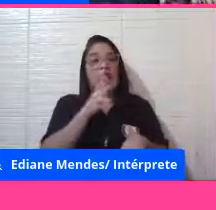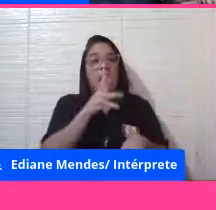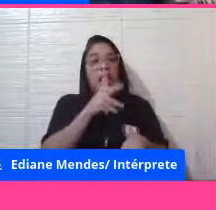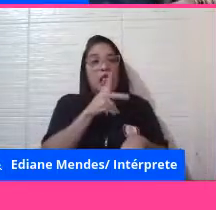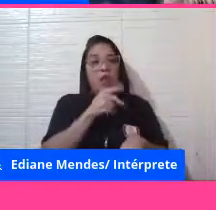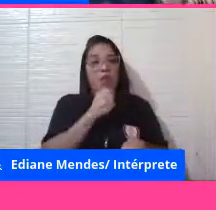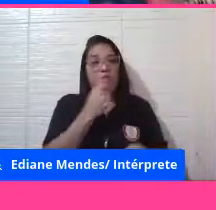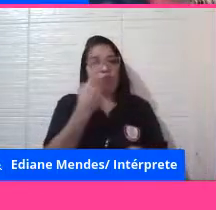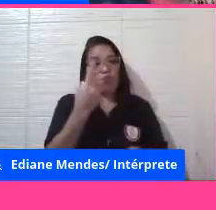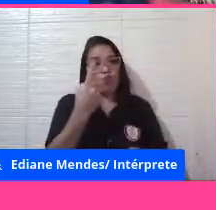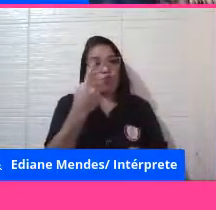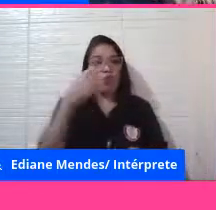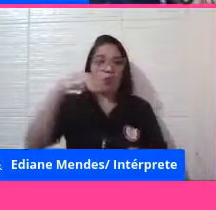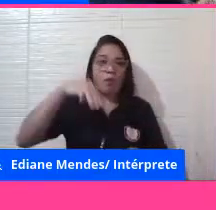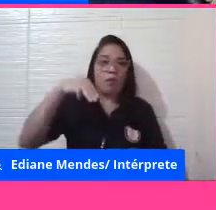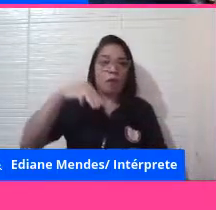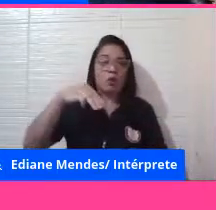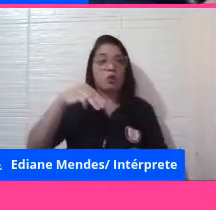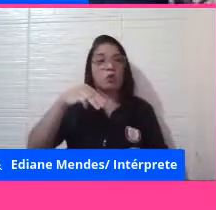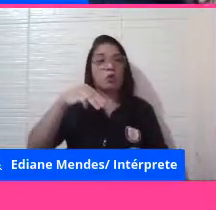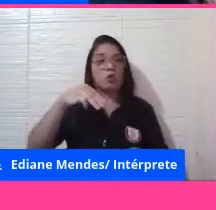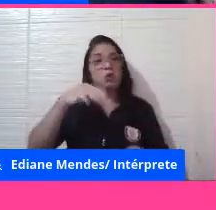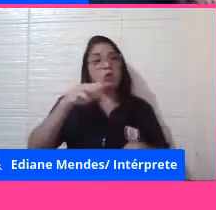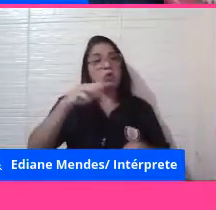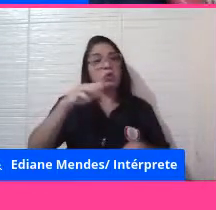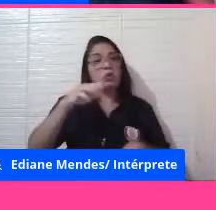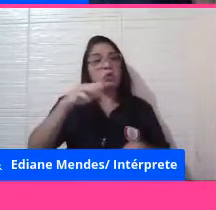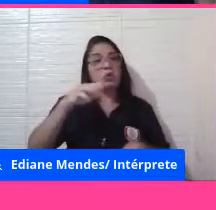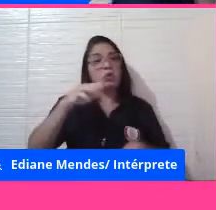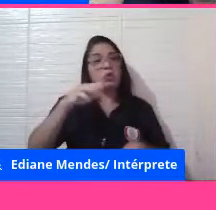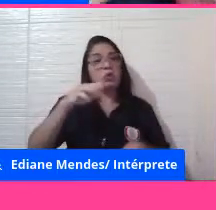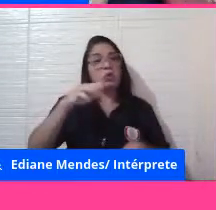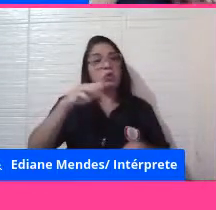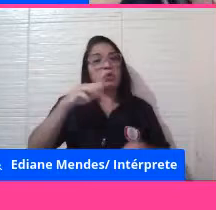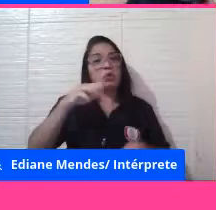que ia demorar uns 3, 4 minutos, dependendo do computador de cada pessoa.